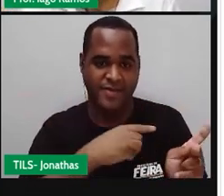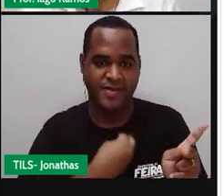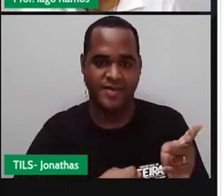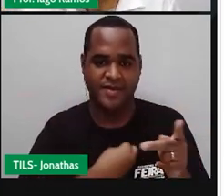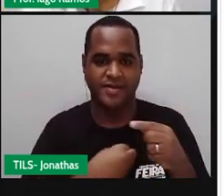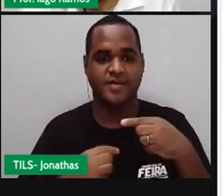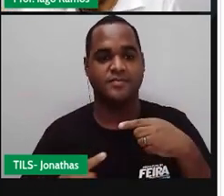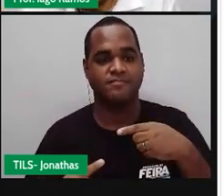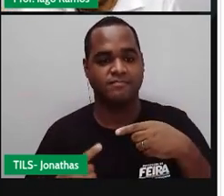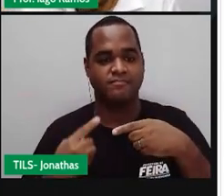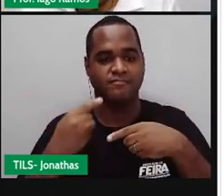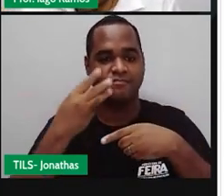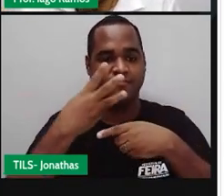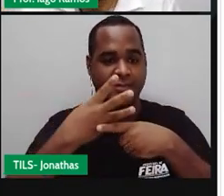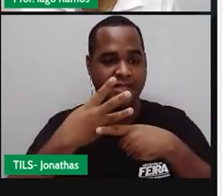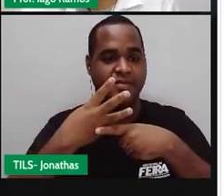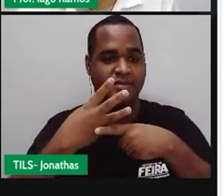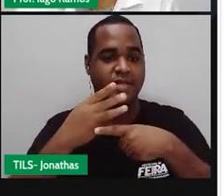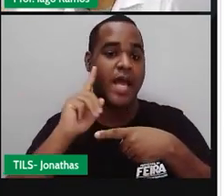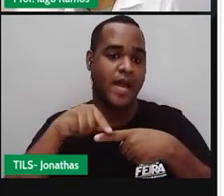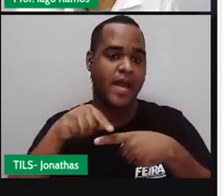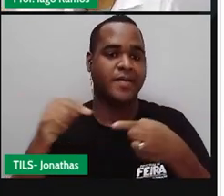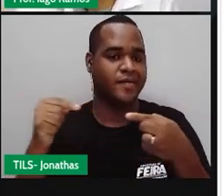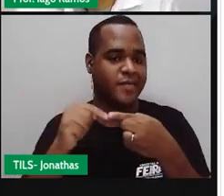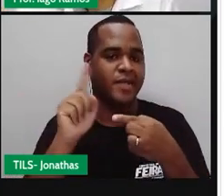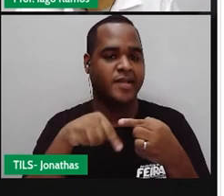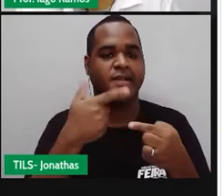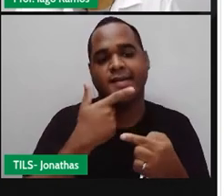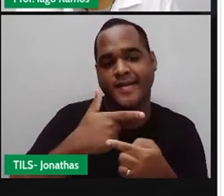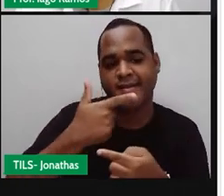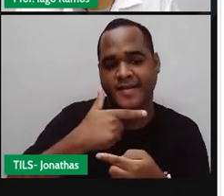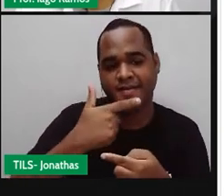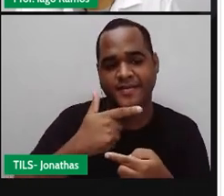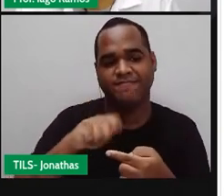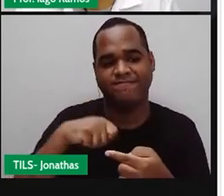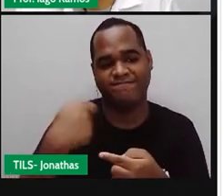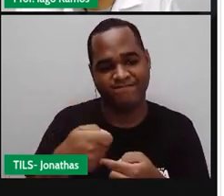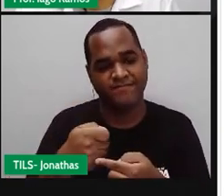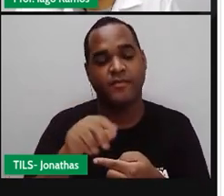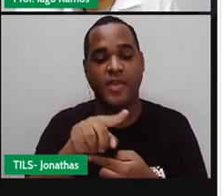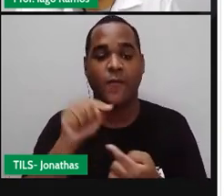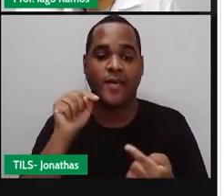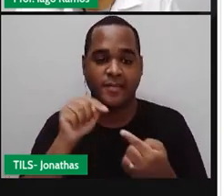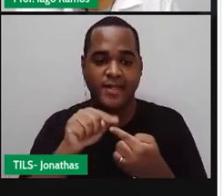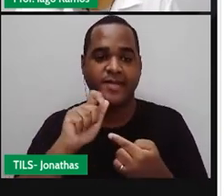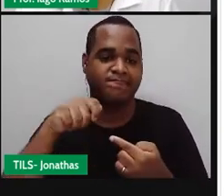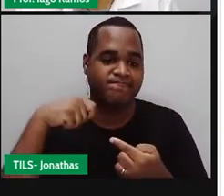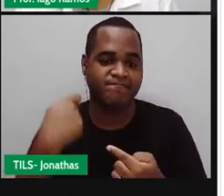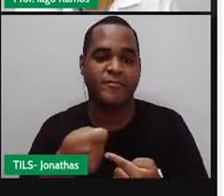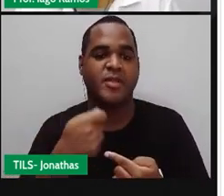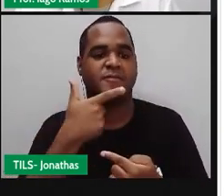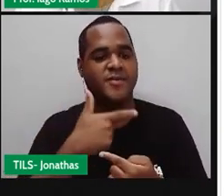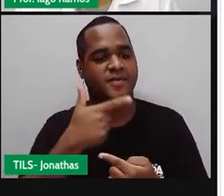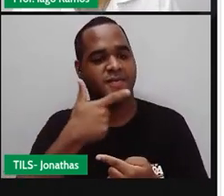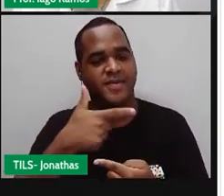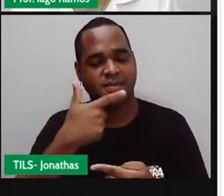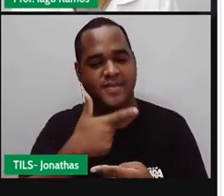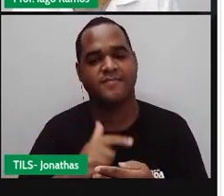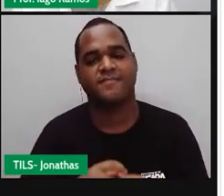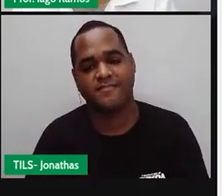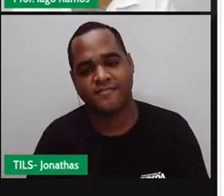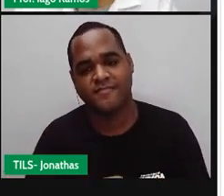toda e é isso pedaços são de mussarela Então essa fração representa a quantidade